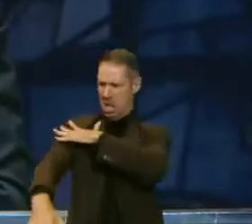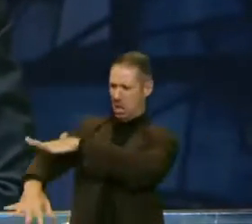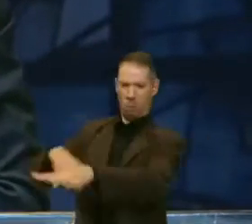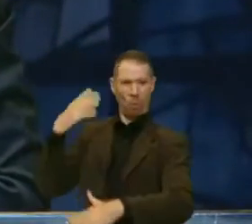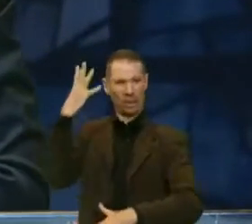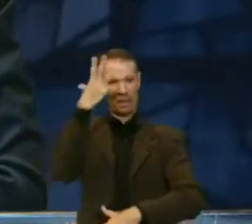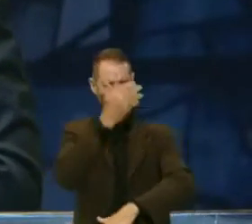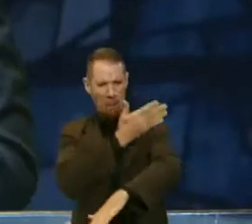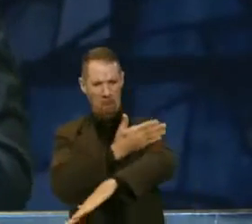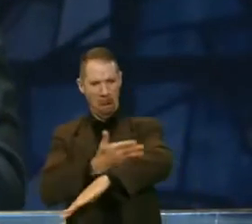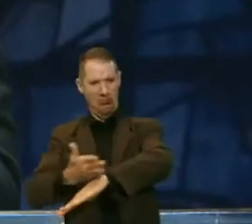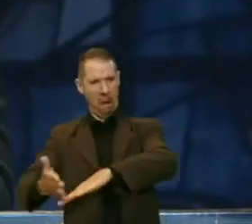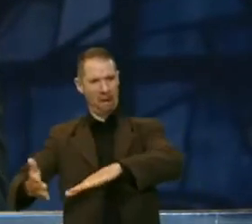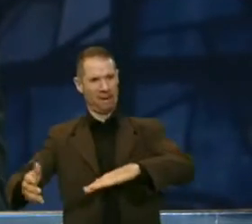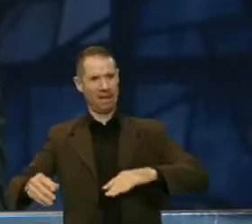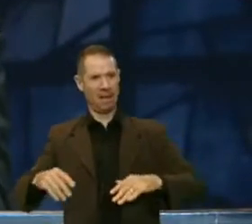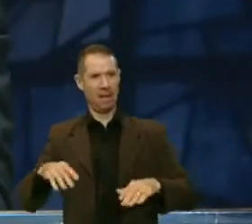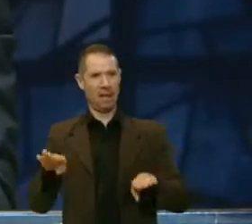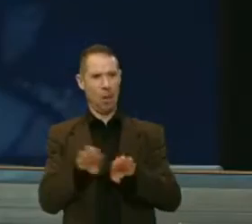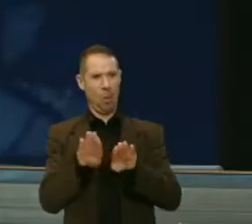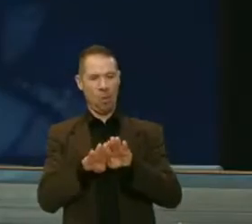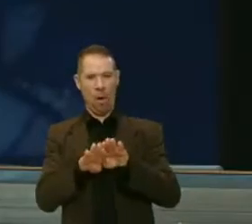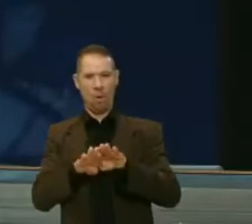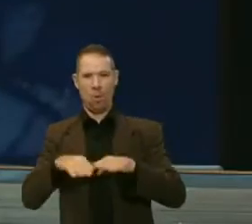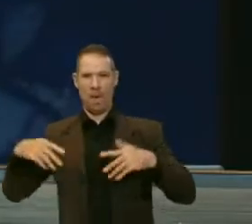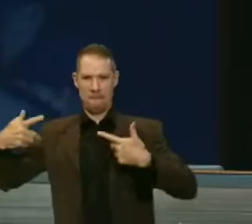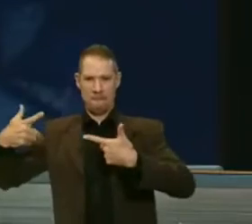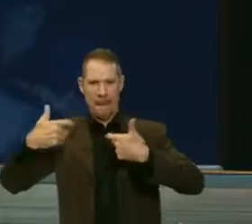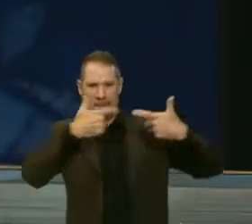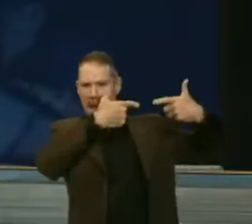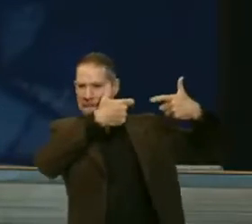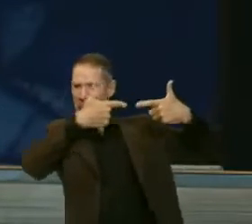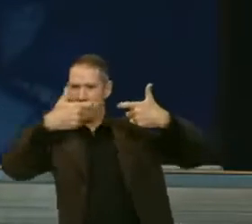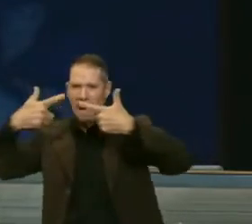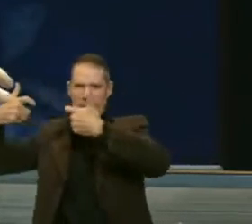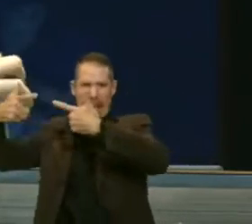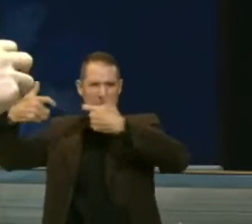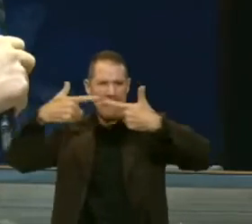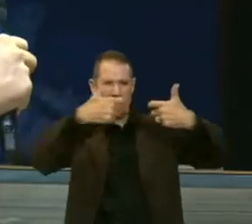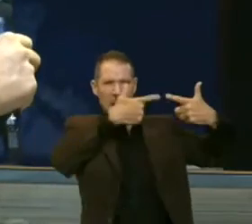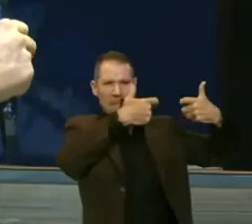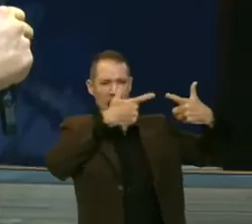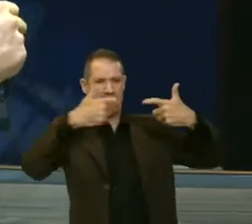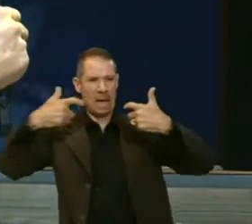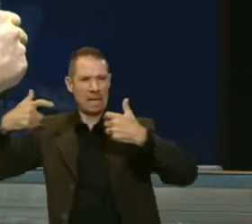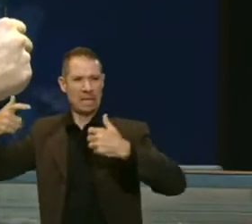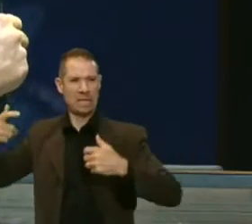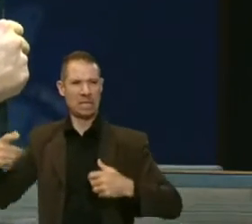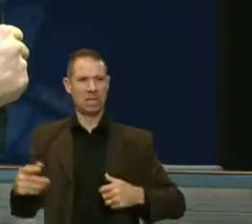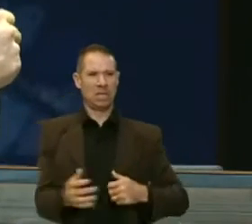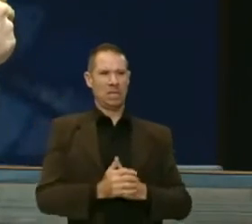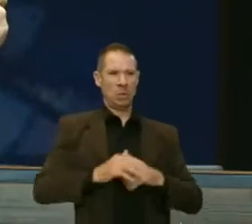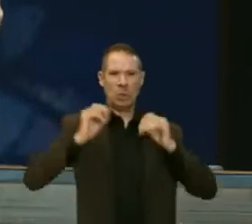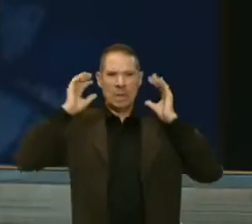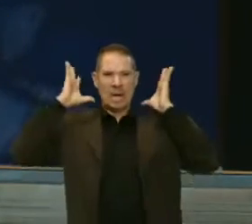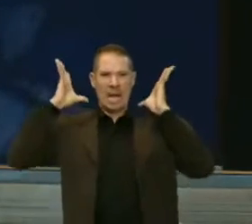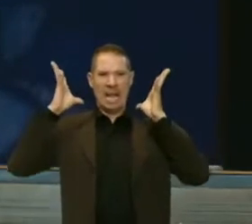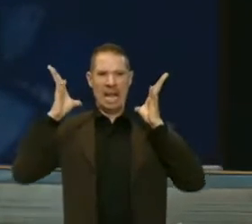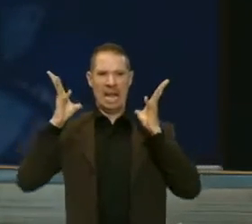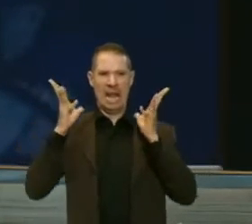Para mim eles são guerreiros. Fico imaginando um bem grande assim, segurando a boca do